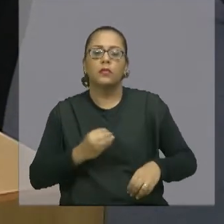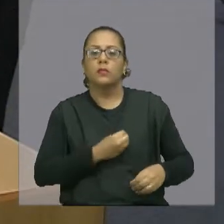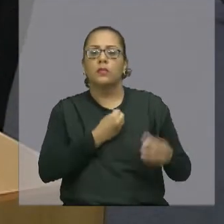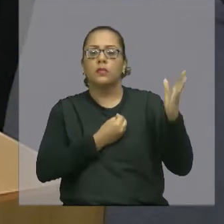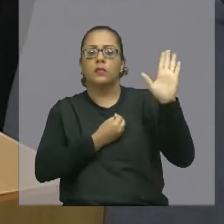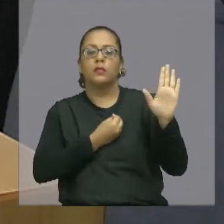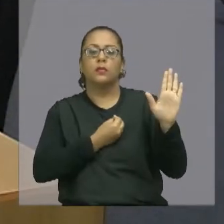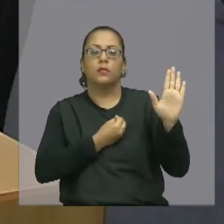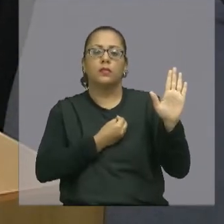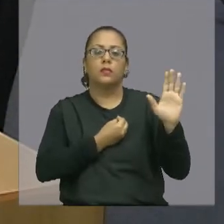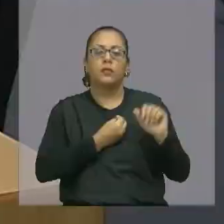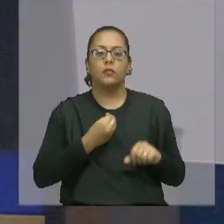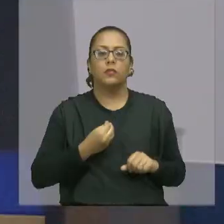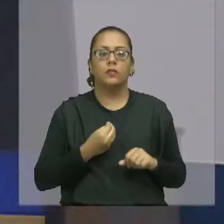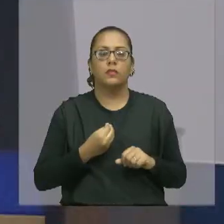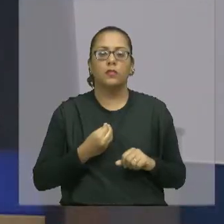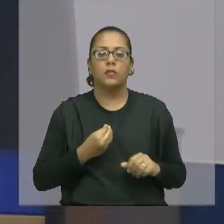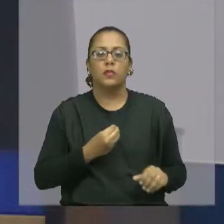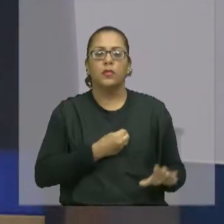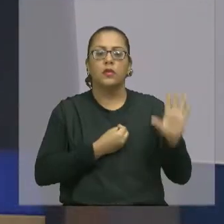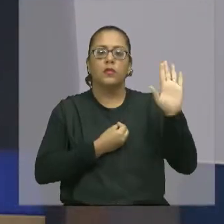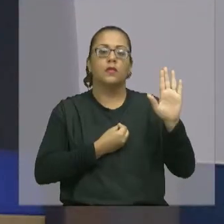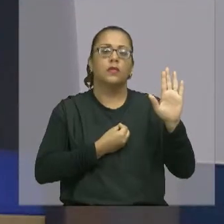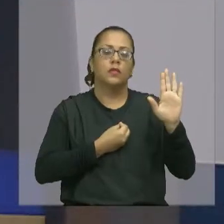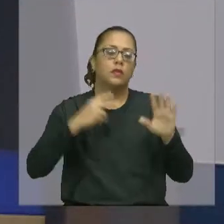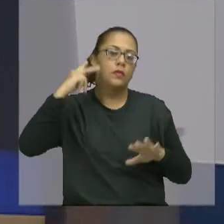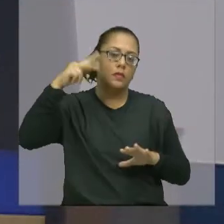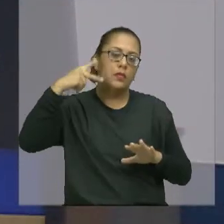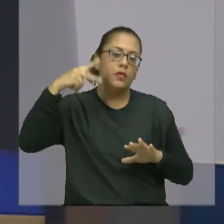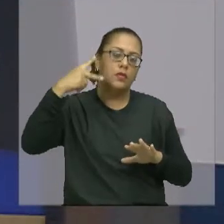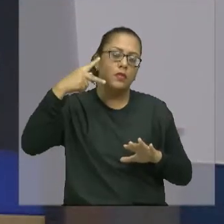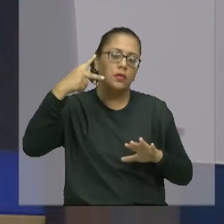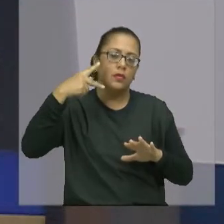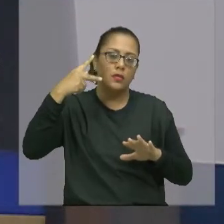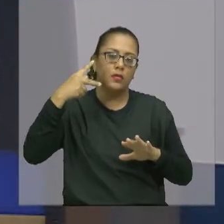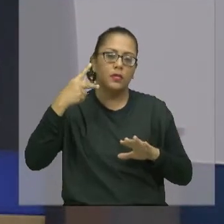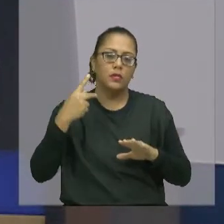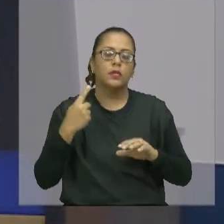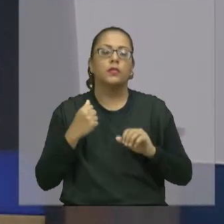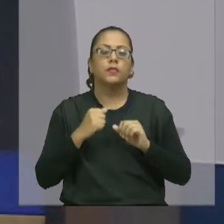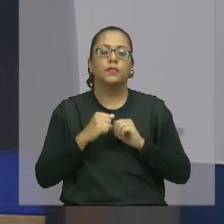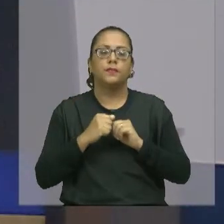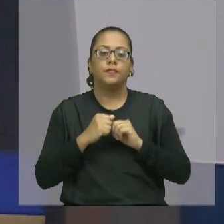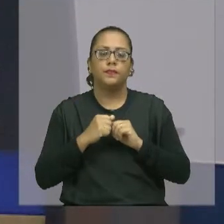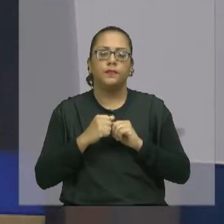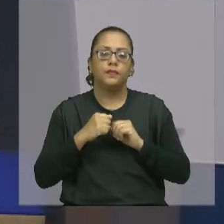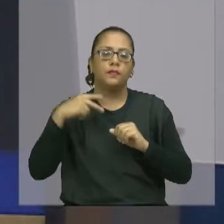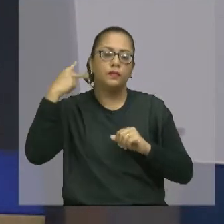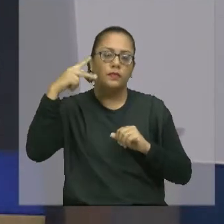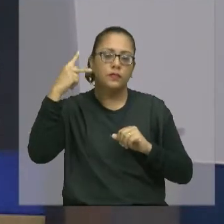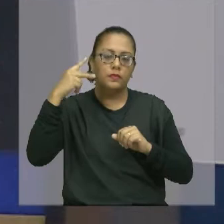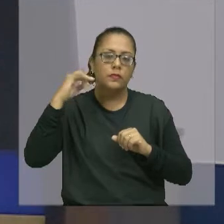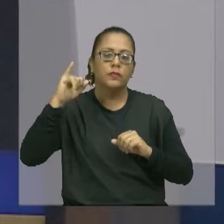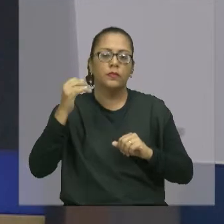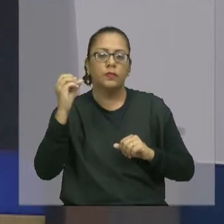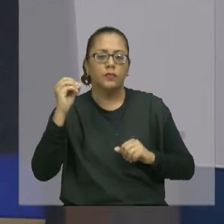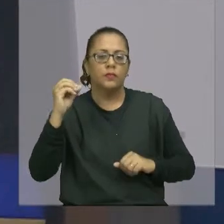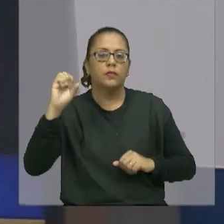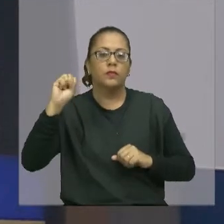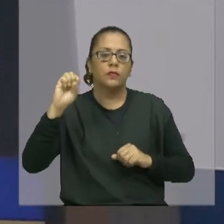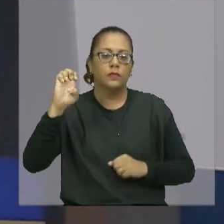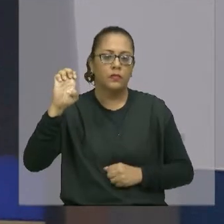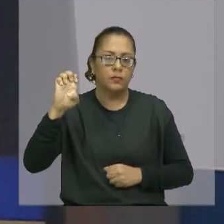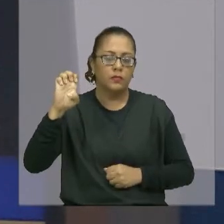Senhor presidente, estão presentes os seguintes vereadores: vereador José Dimas,